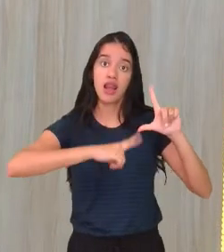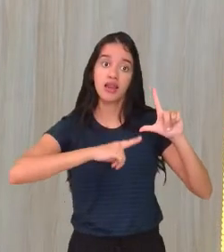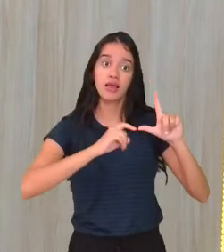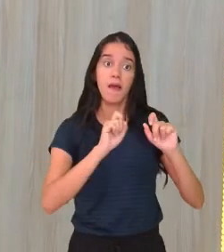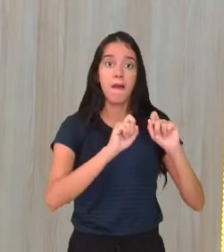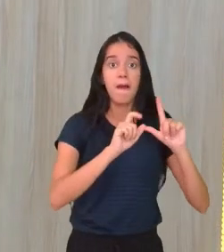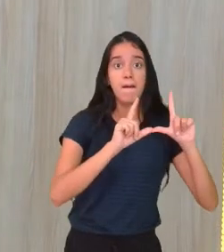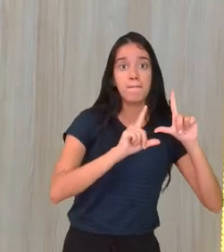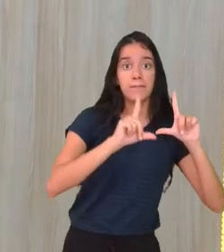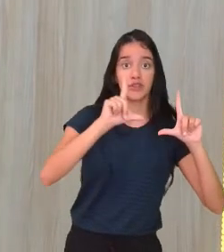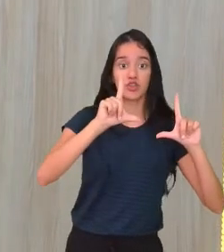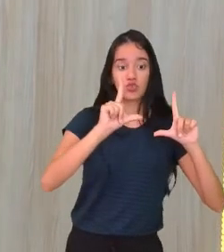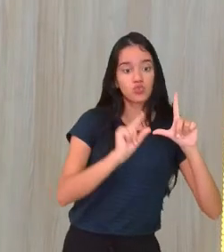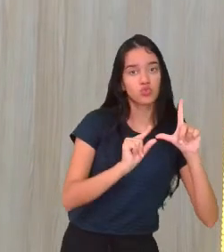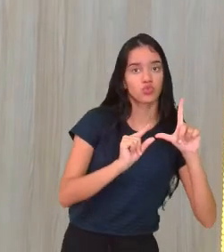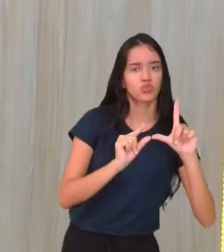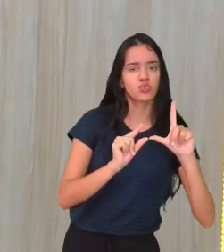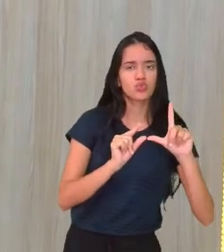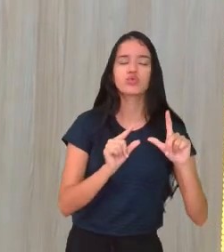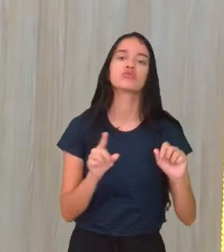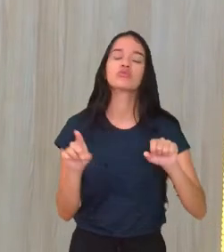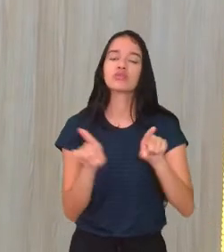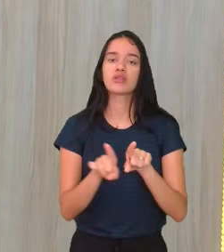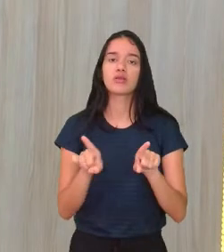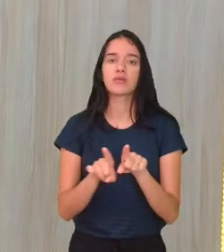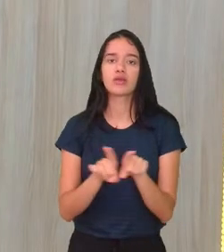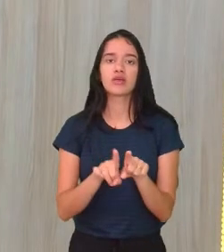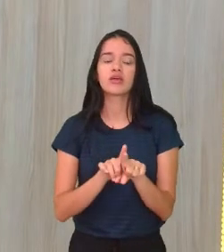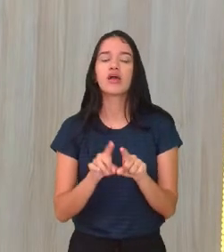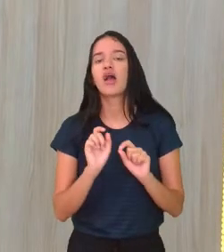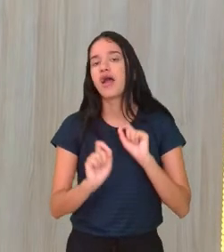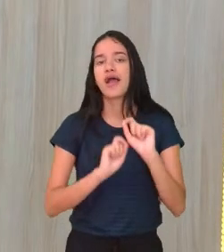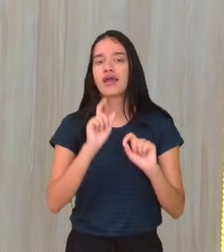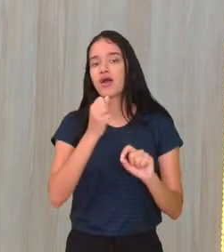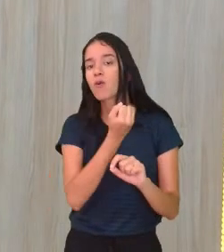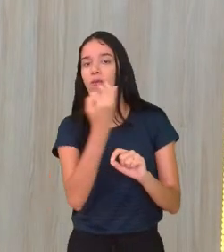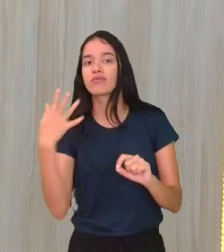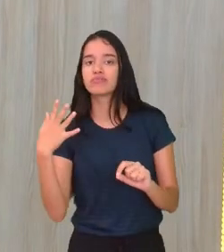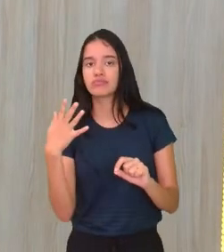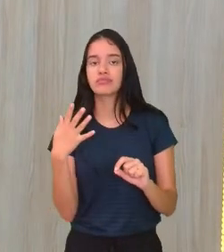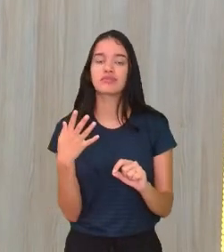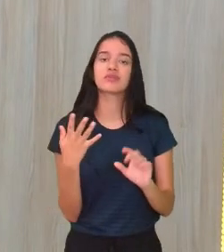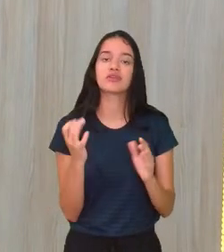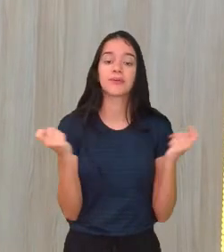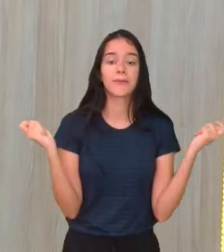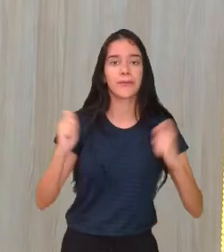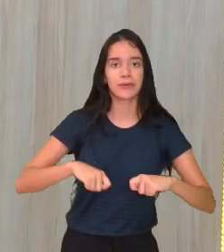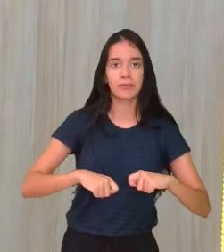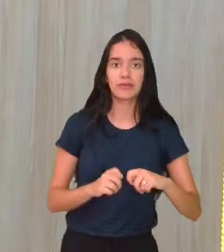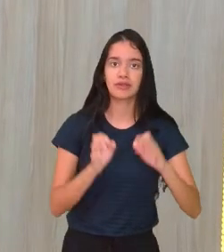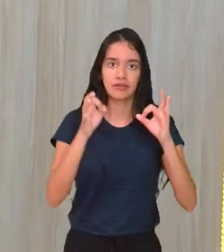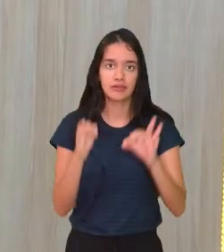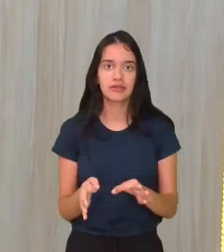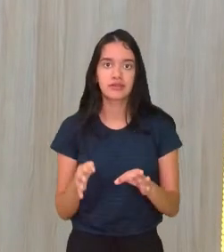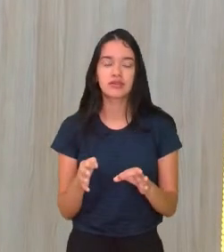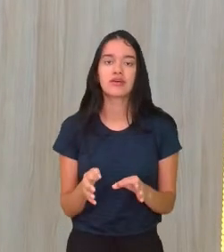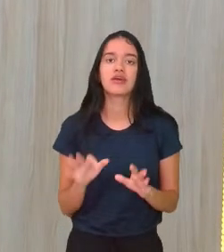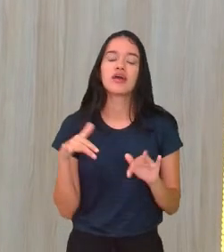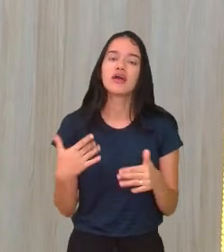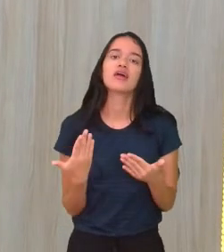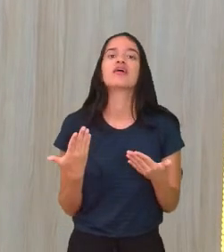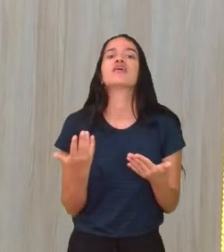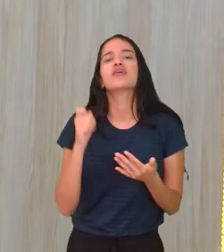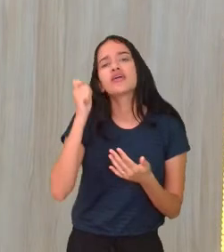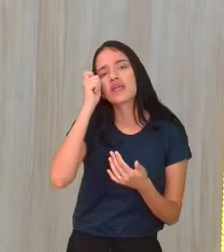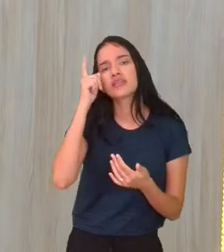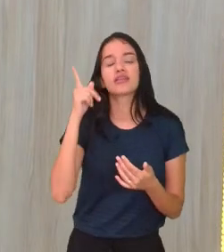minúscula, a gente já aumenta de forma considerável a quantidade de possibilidades, certo? E foi com